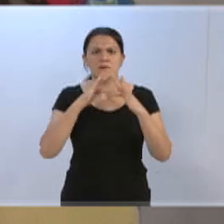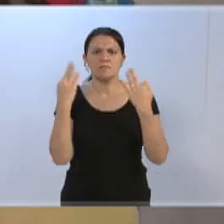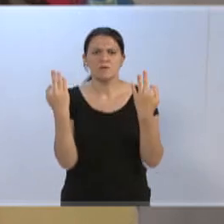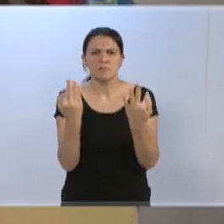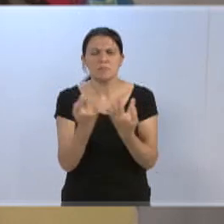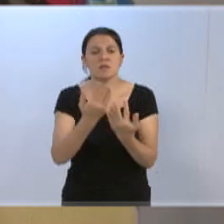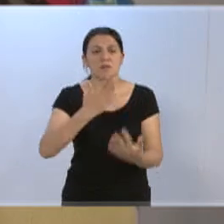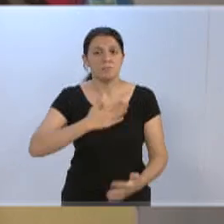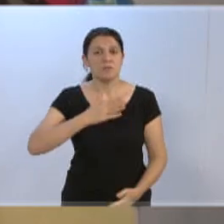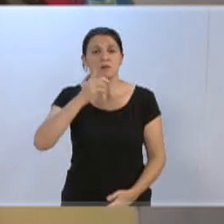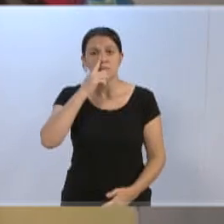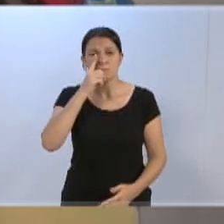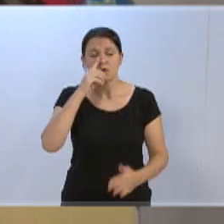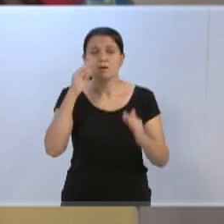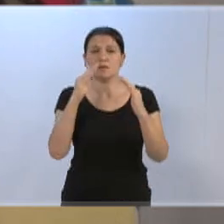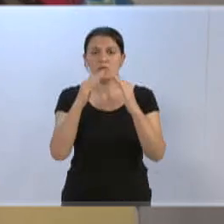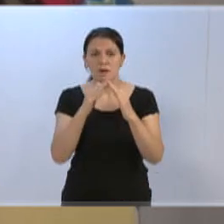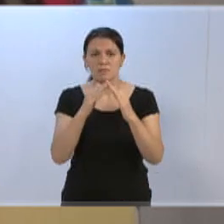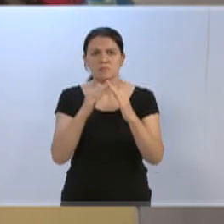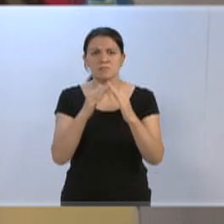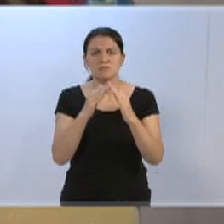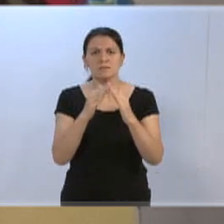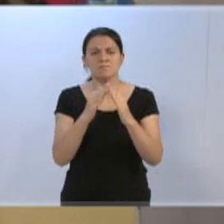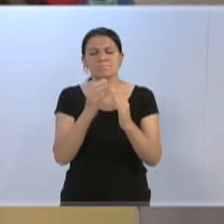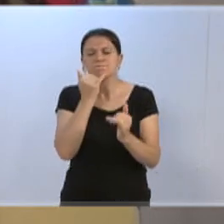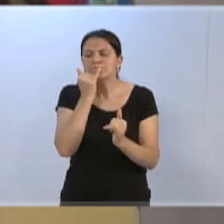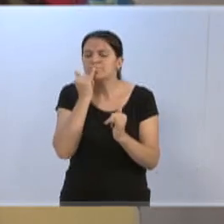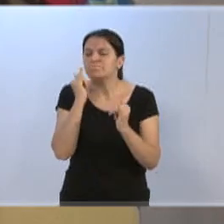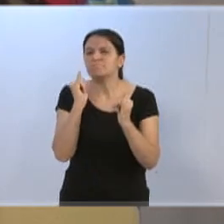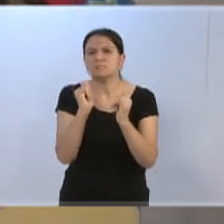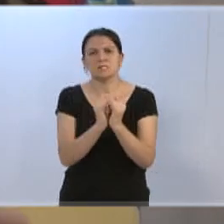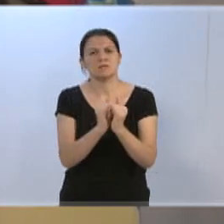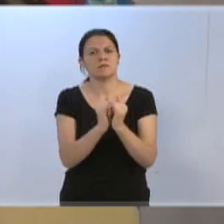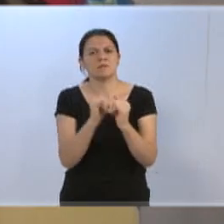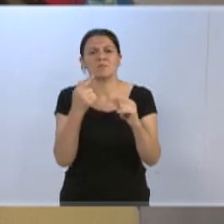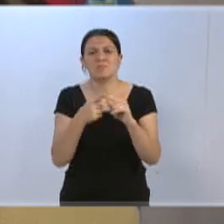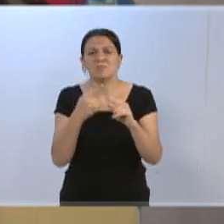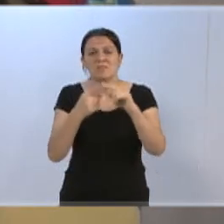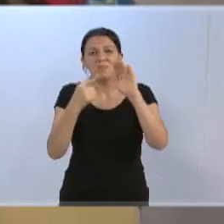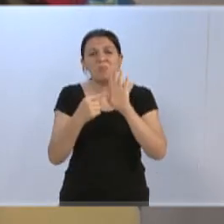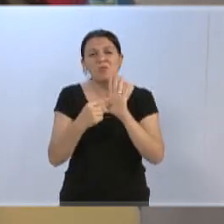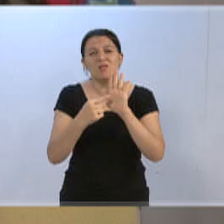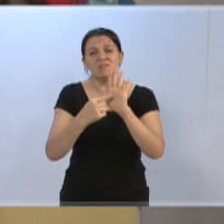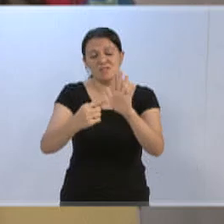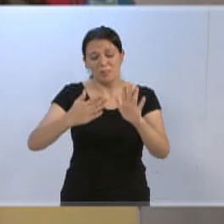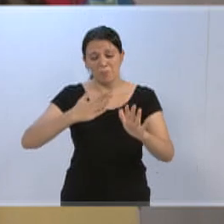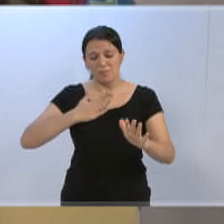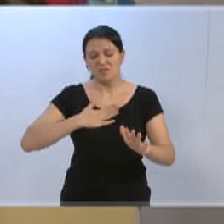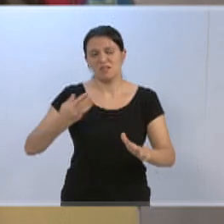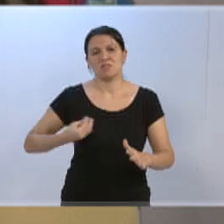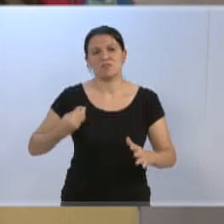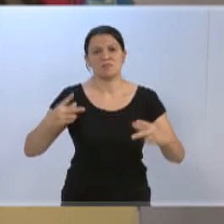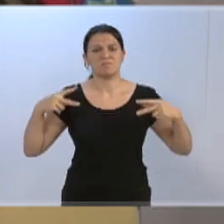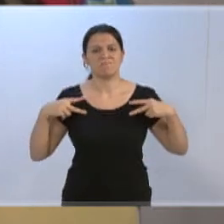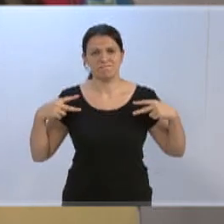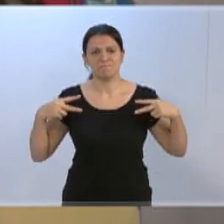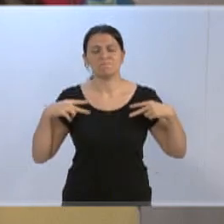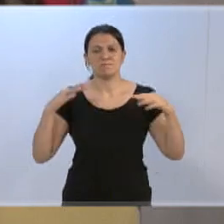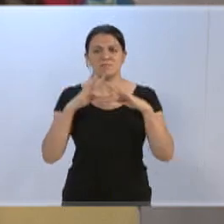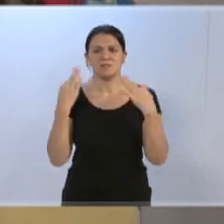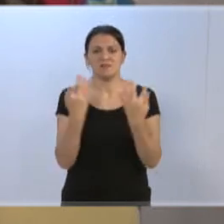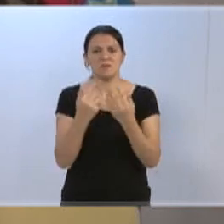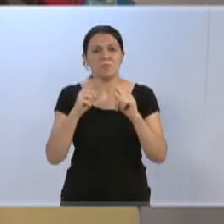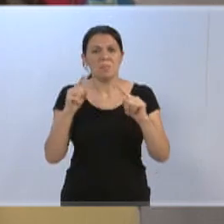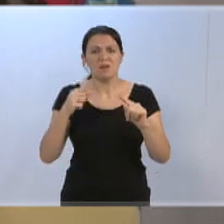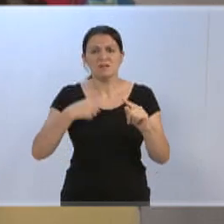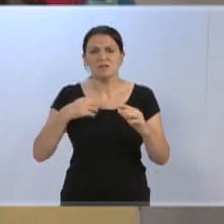mãe que está acompanhando em casa, 1000 perdões por ter que expor a minha vida e a minha família. Só que eu, como sou